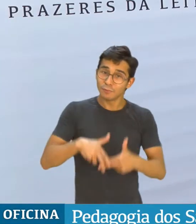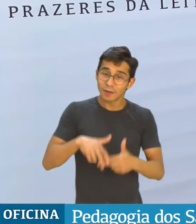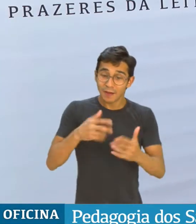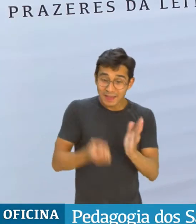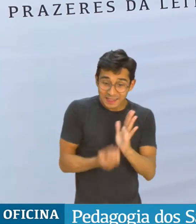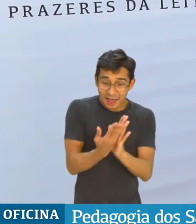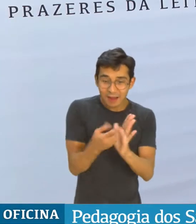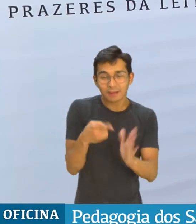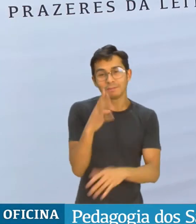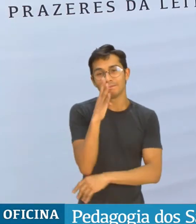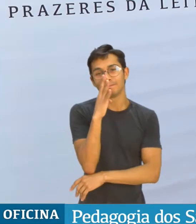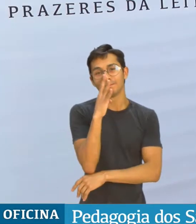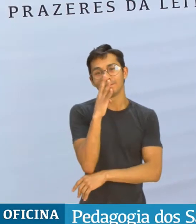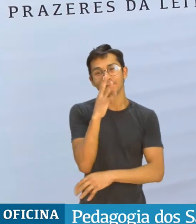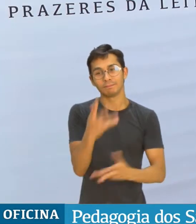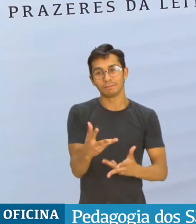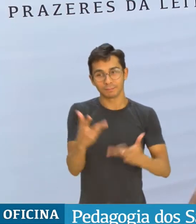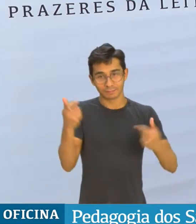ao meu ver também.